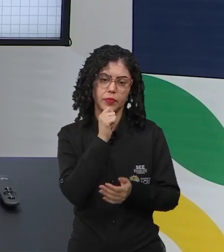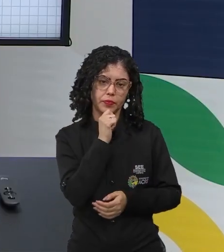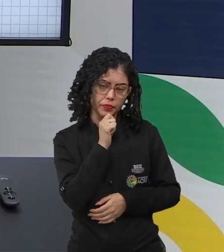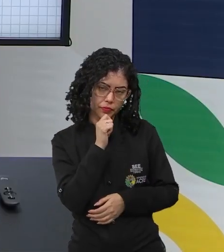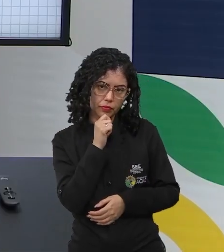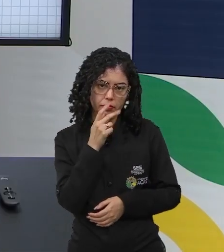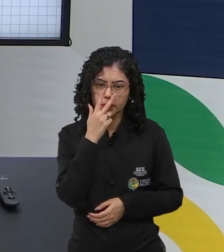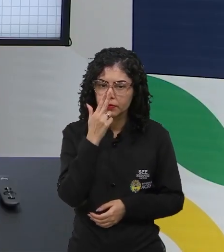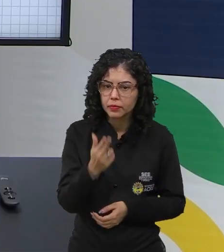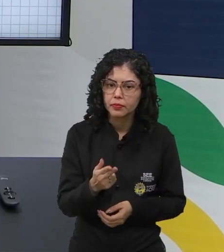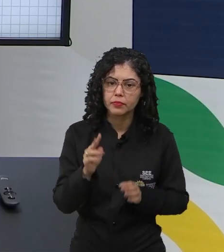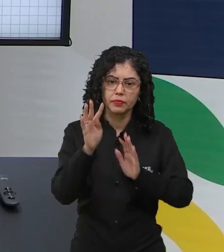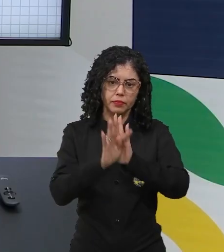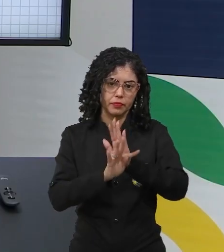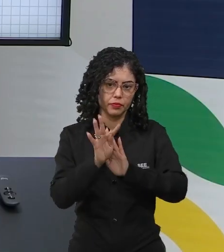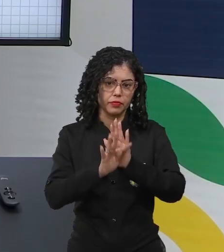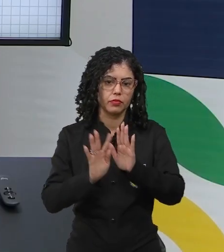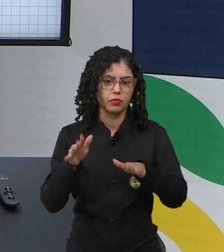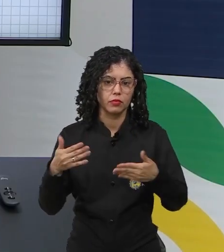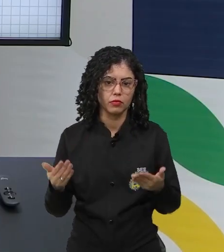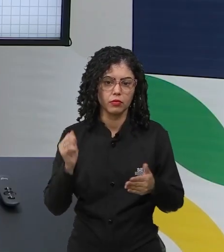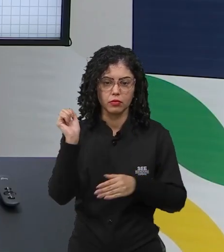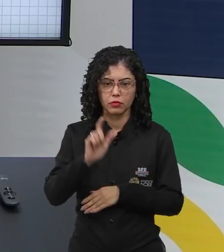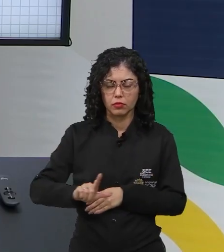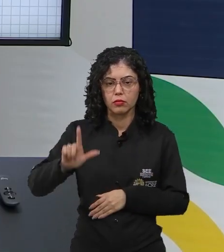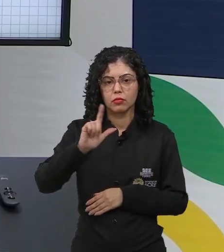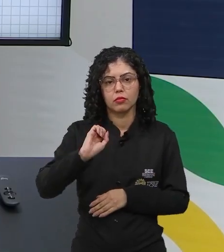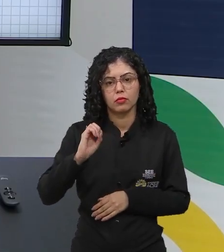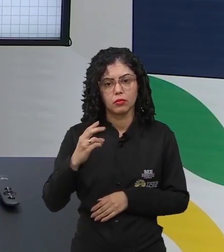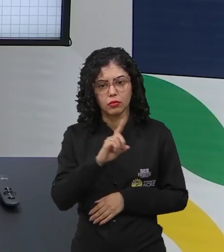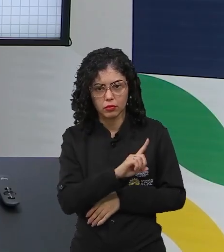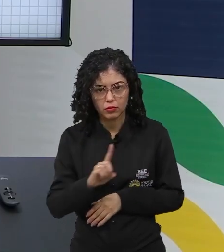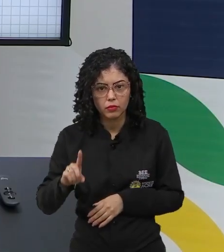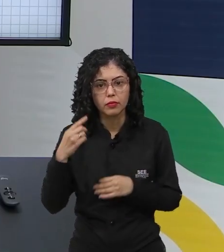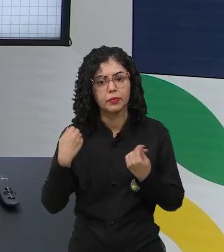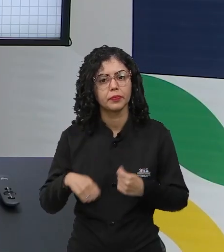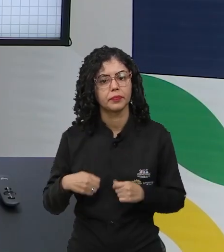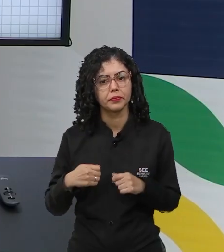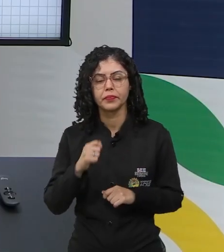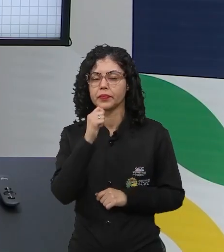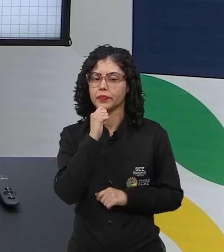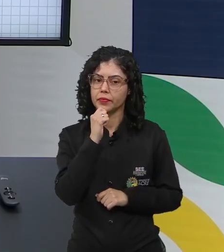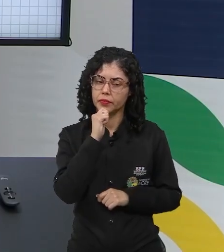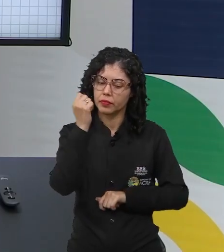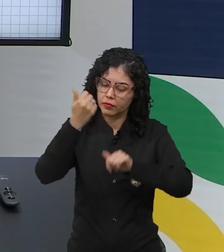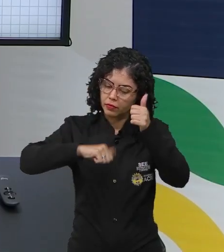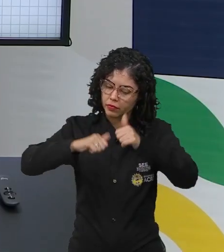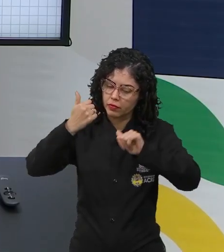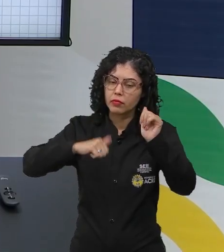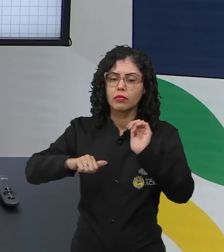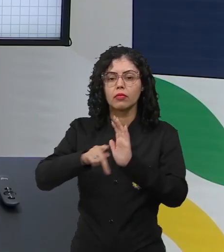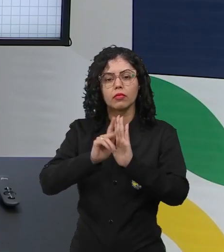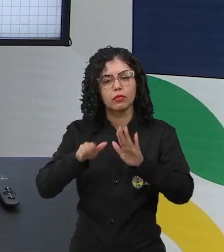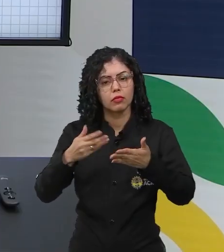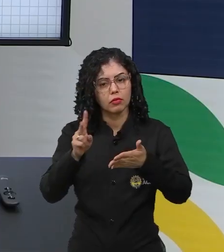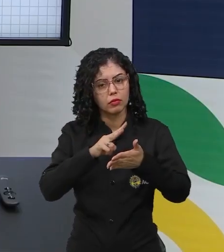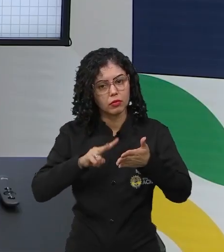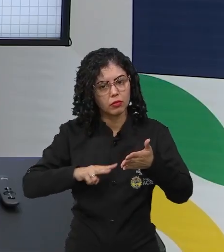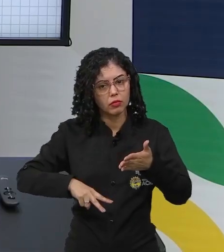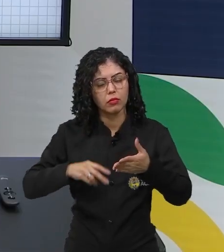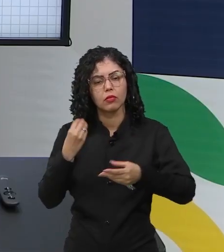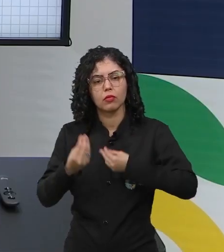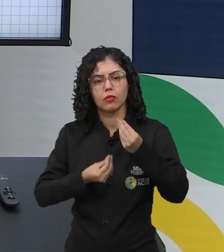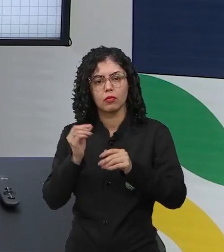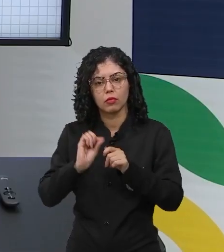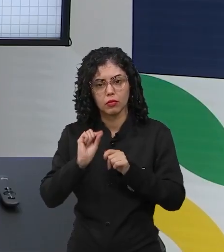se deparar com um texto, seja ele literário ou não, você precisa fazer uma análise daquilo que você está lendo. E como você